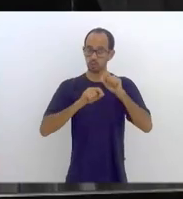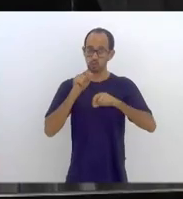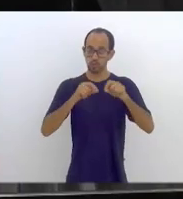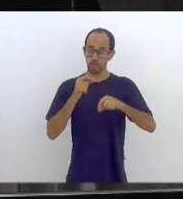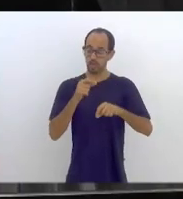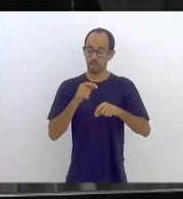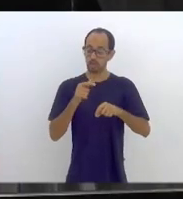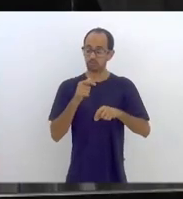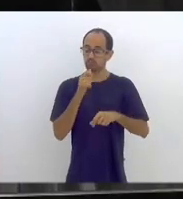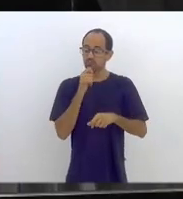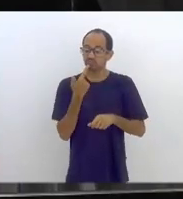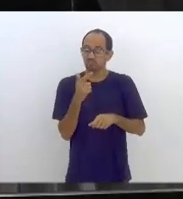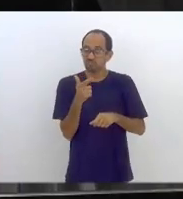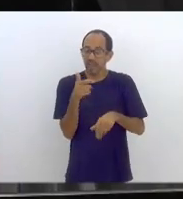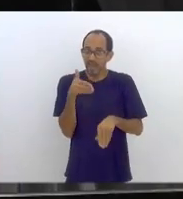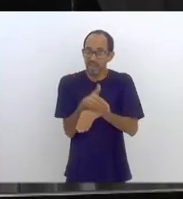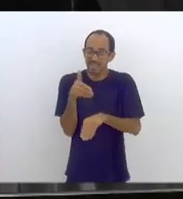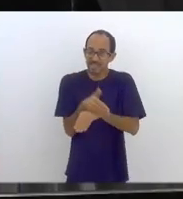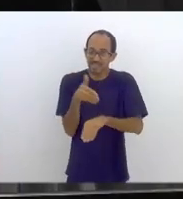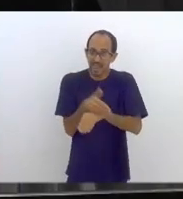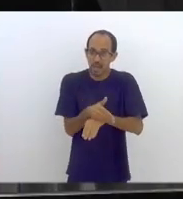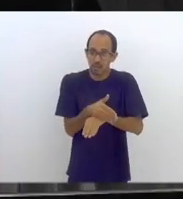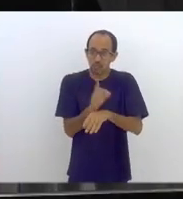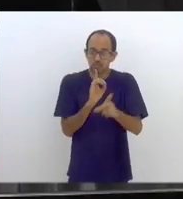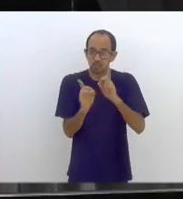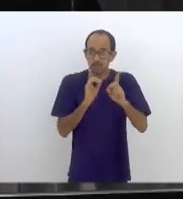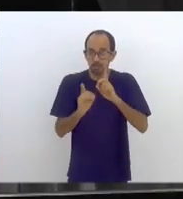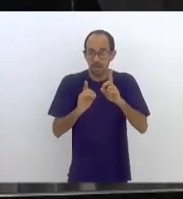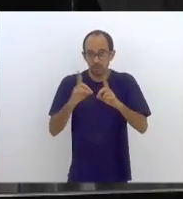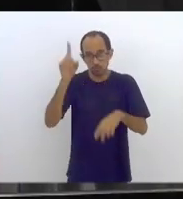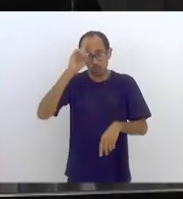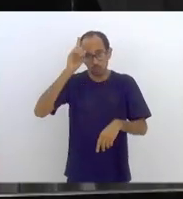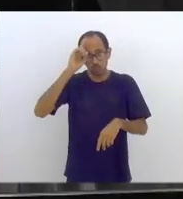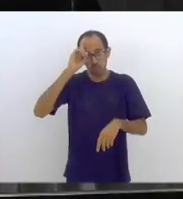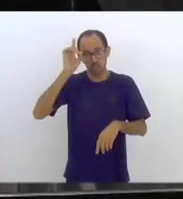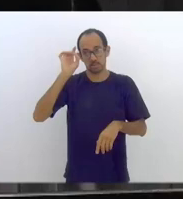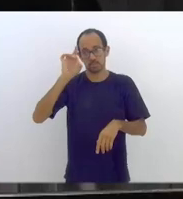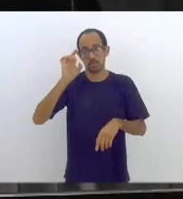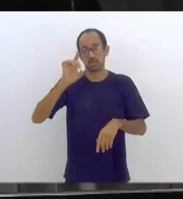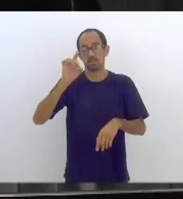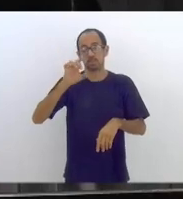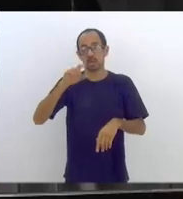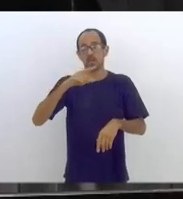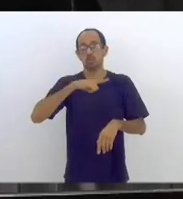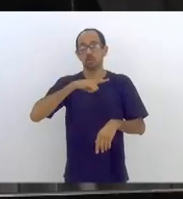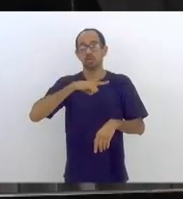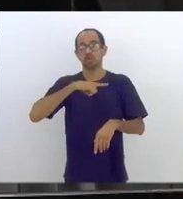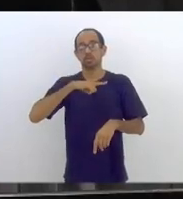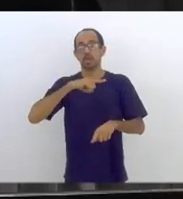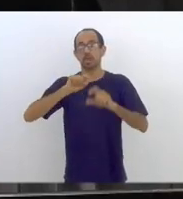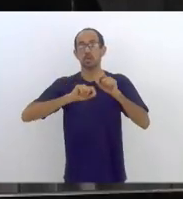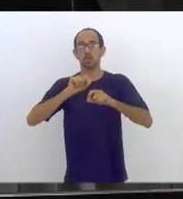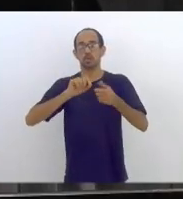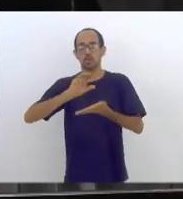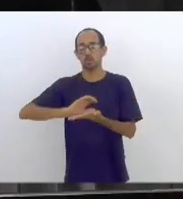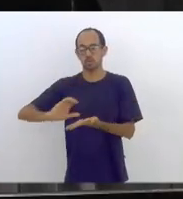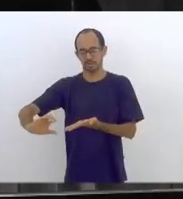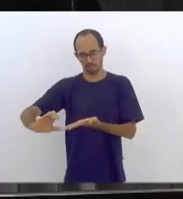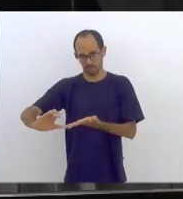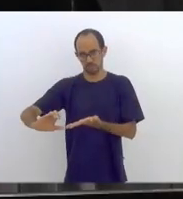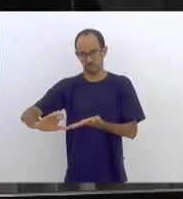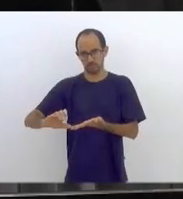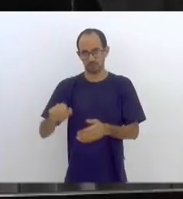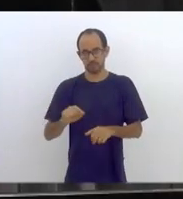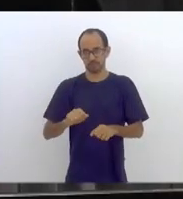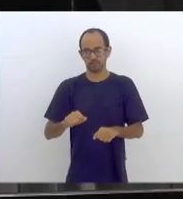temos acesso de um debate dia a dia em especial quando a gente fala de orçamento é claro